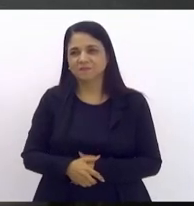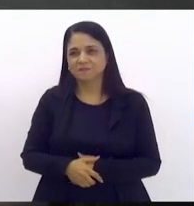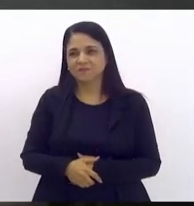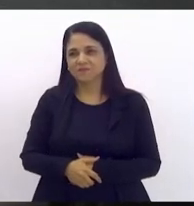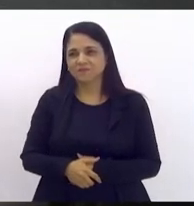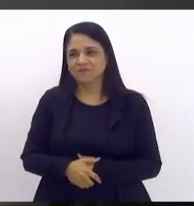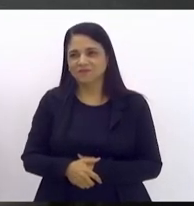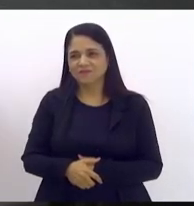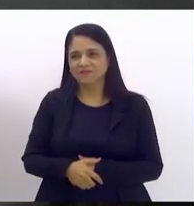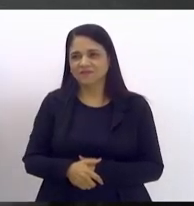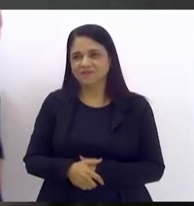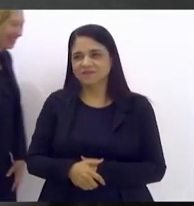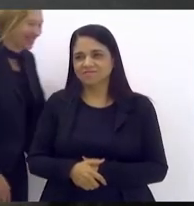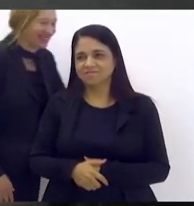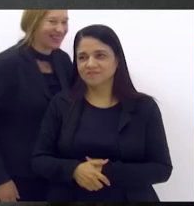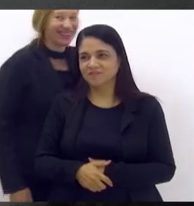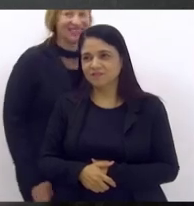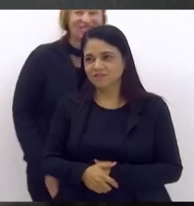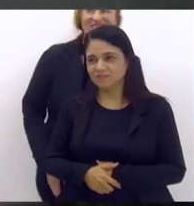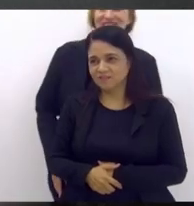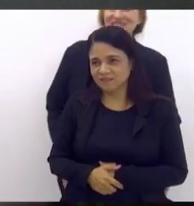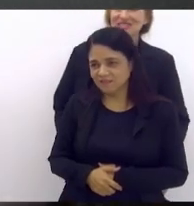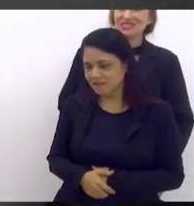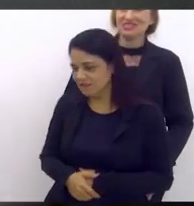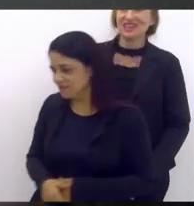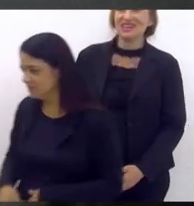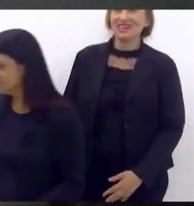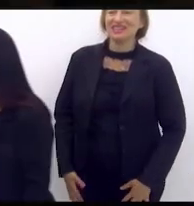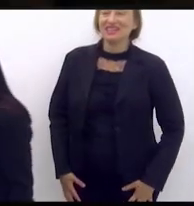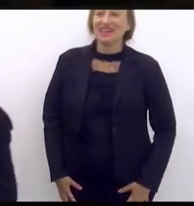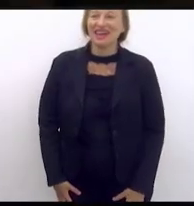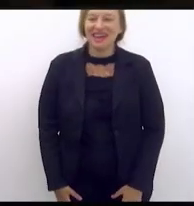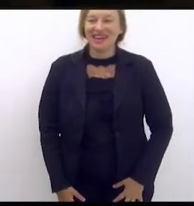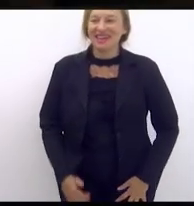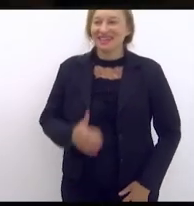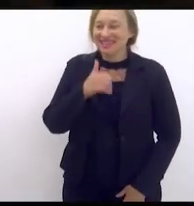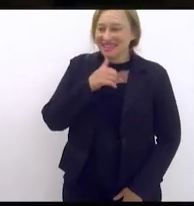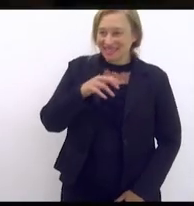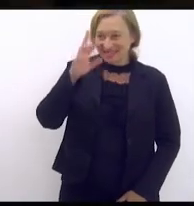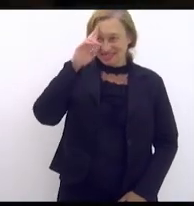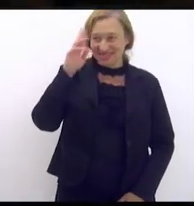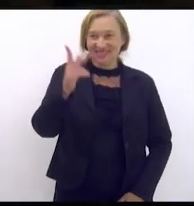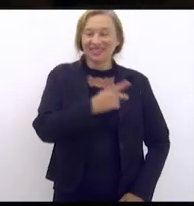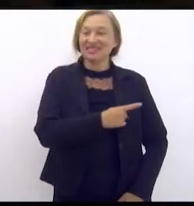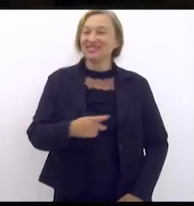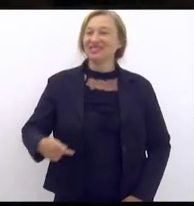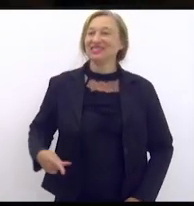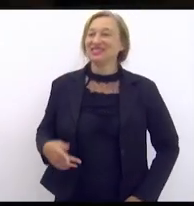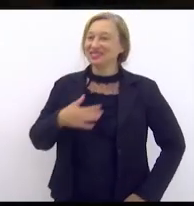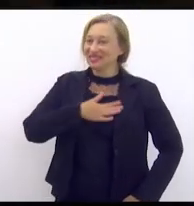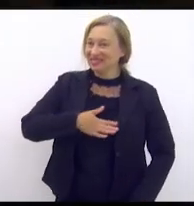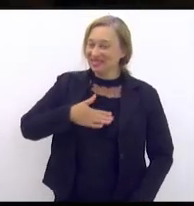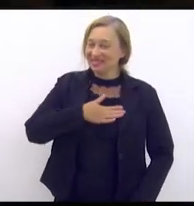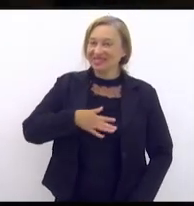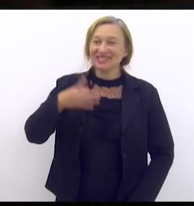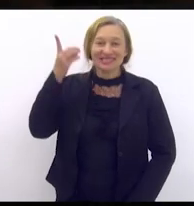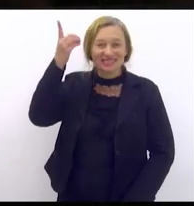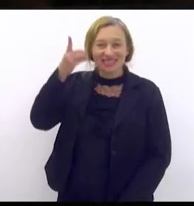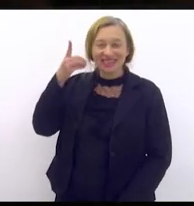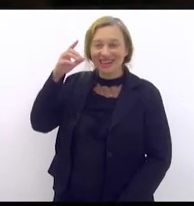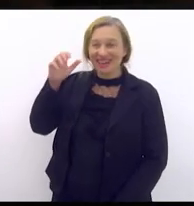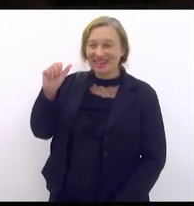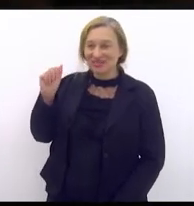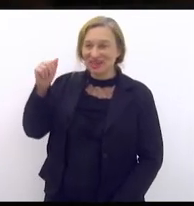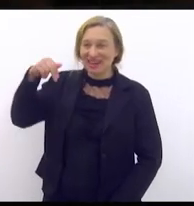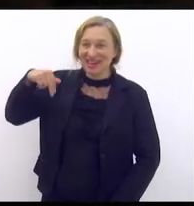Senhora Presidente, o Gostaria que o deputado Anderson